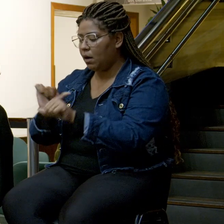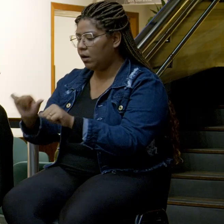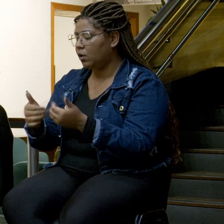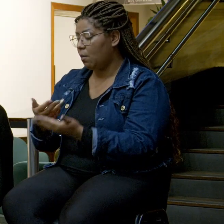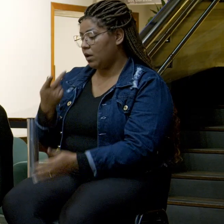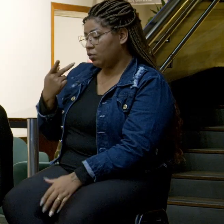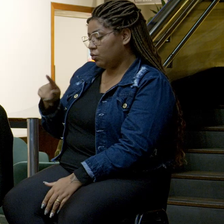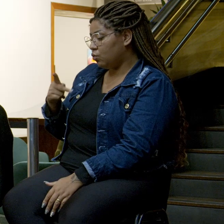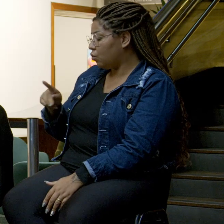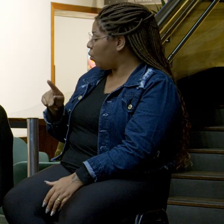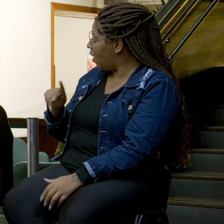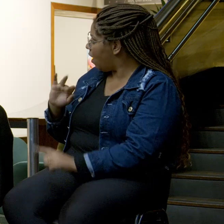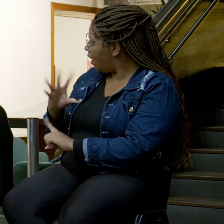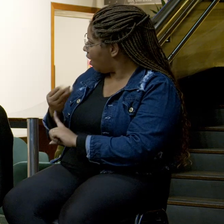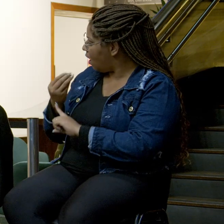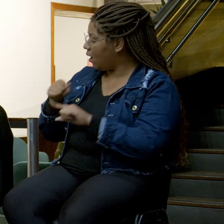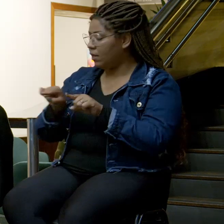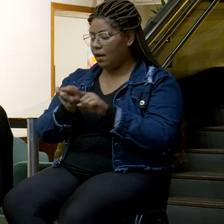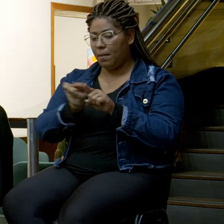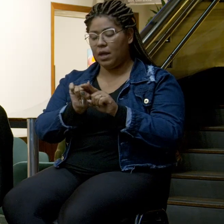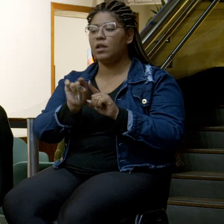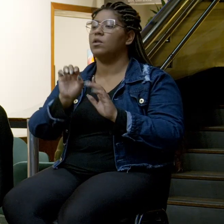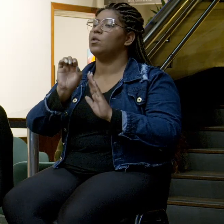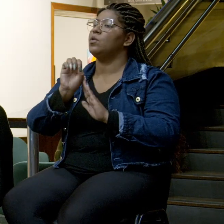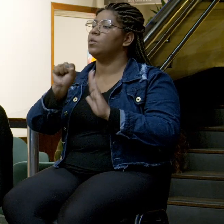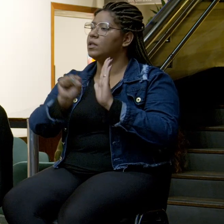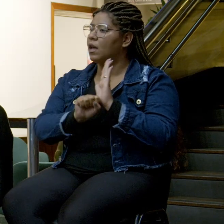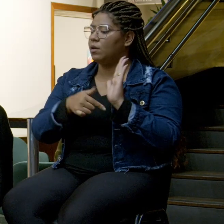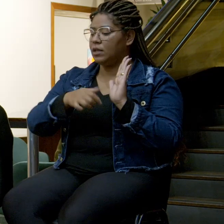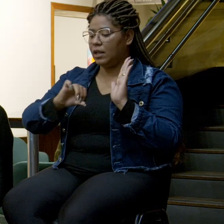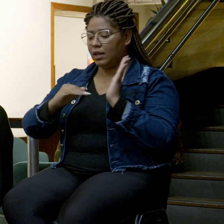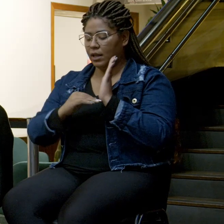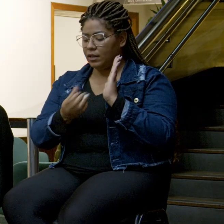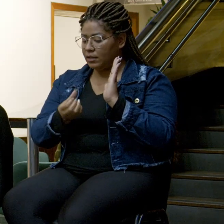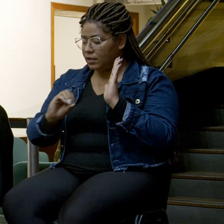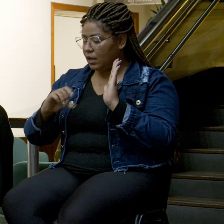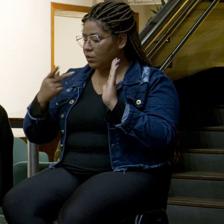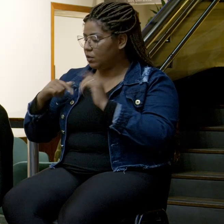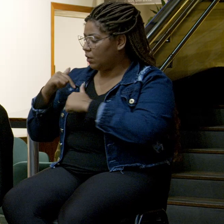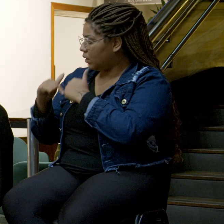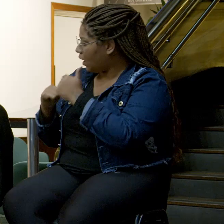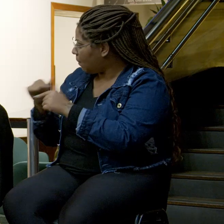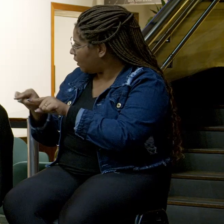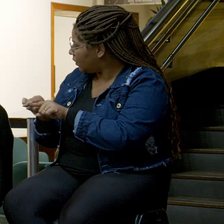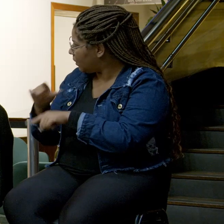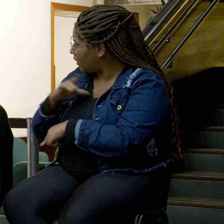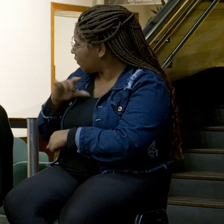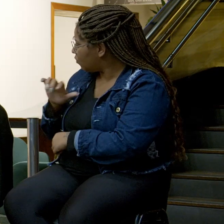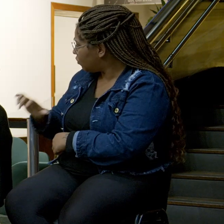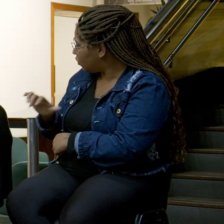Maiolino. Durante a década de 60 e 70, seu trabalho reagiria à ambivalência entre o público e o